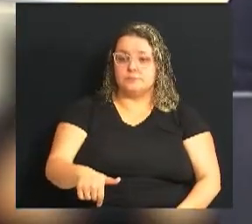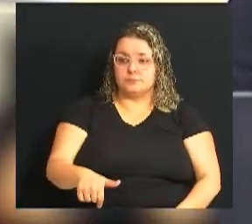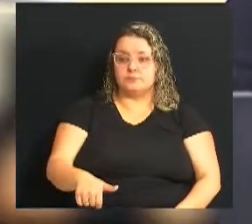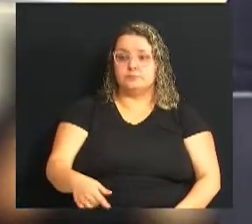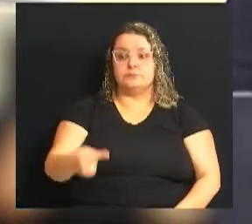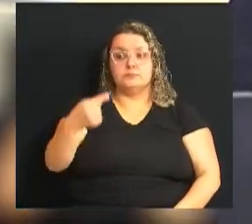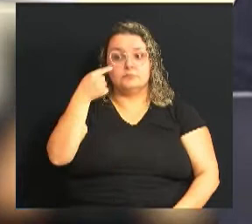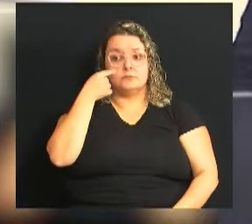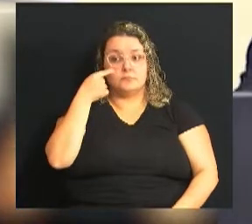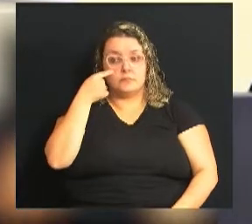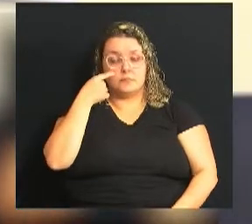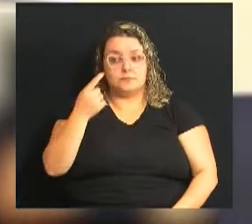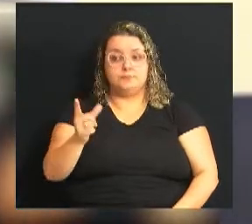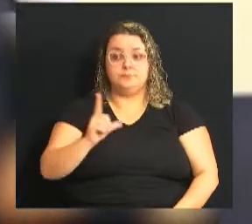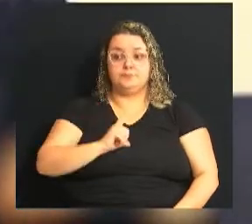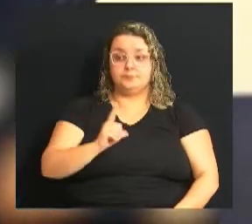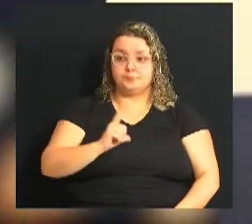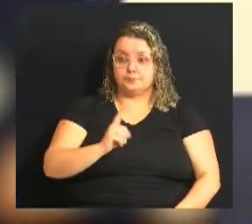tem uma